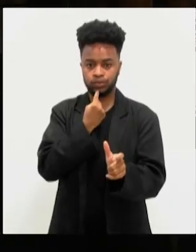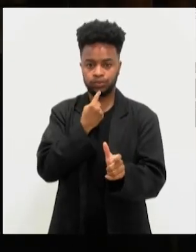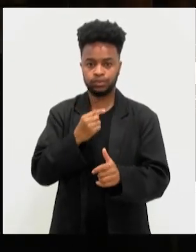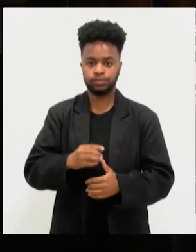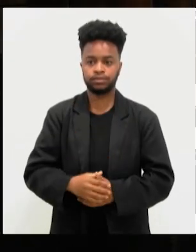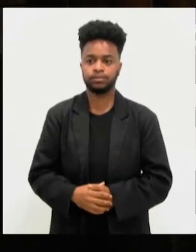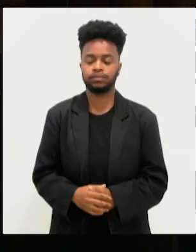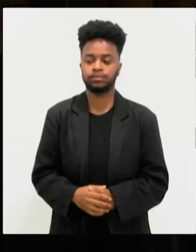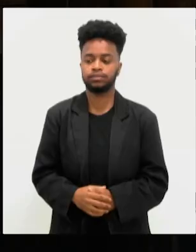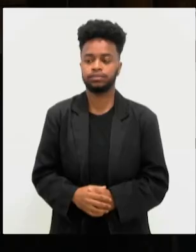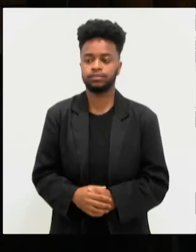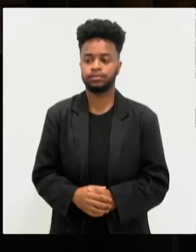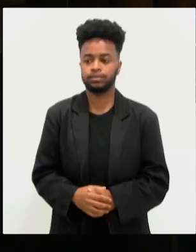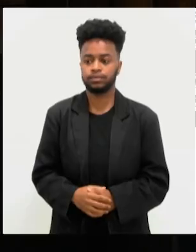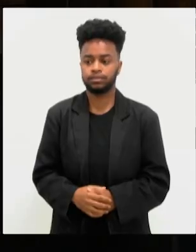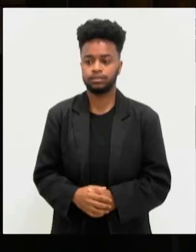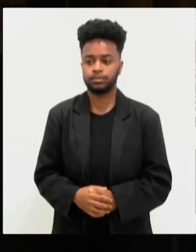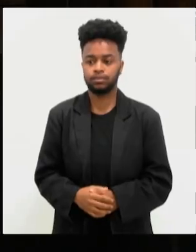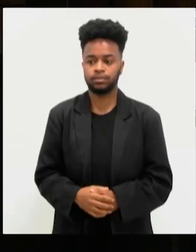deficientes auditivos.